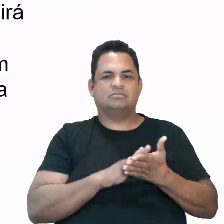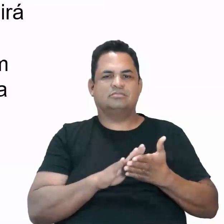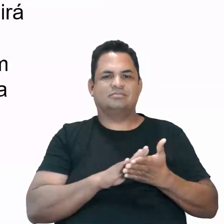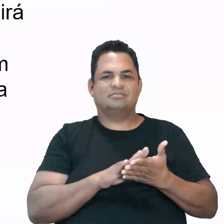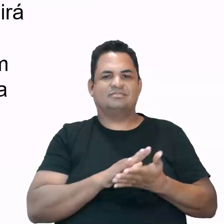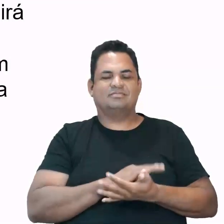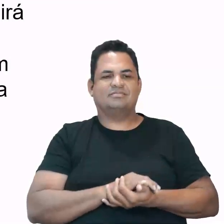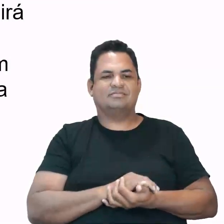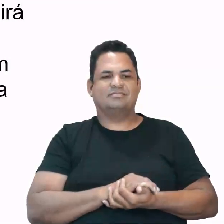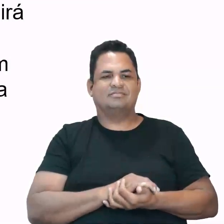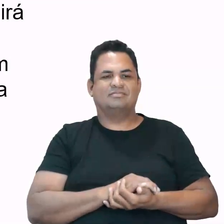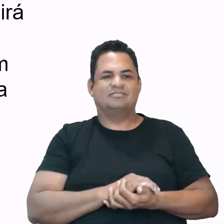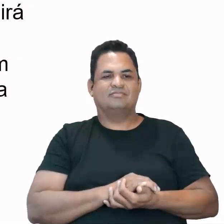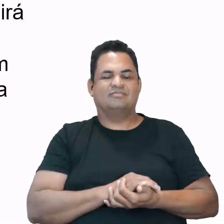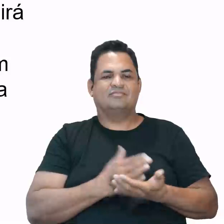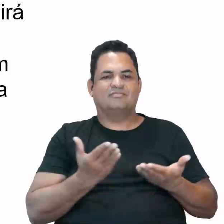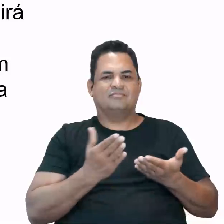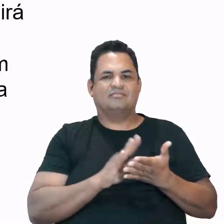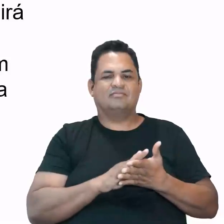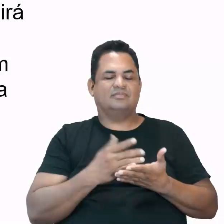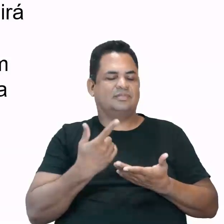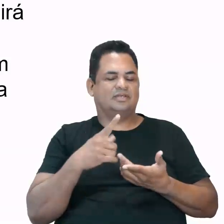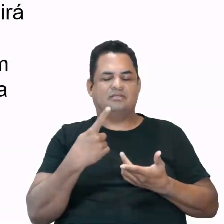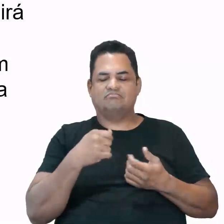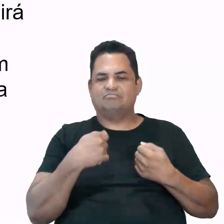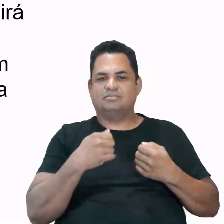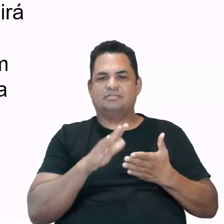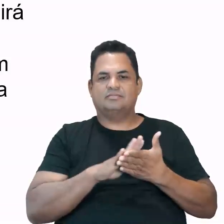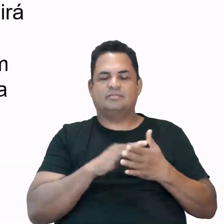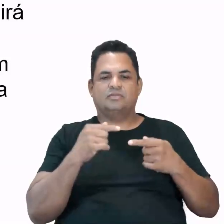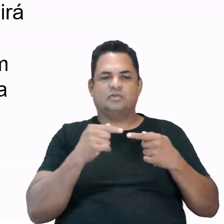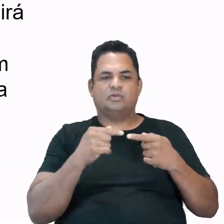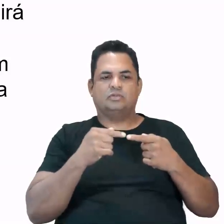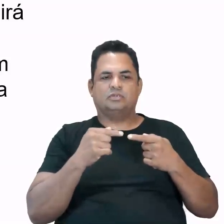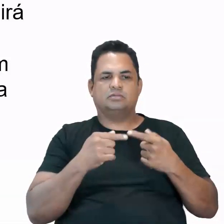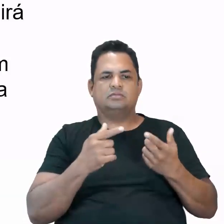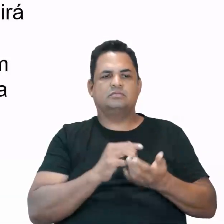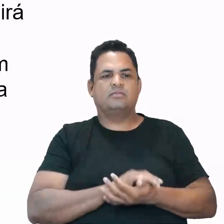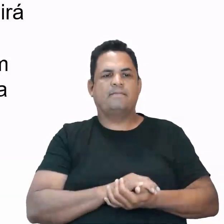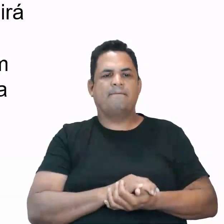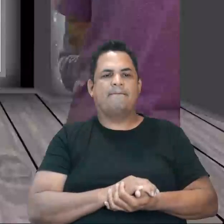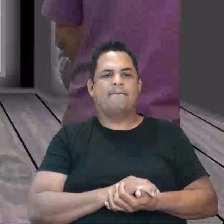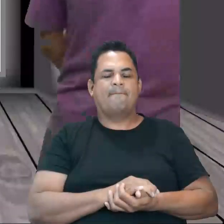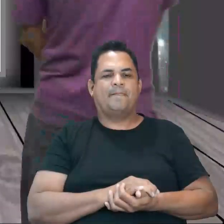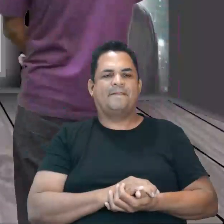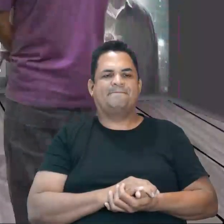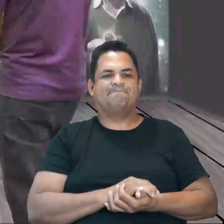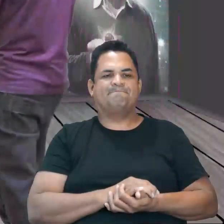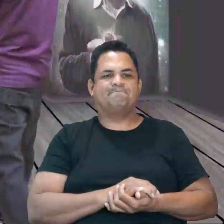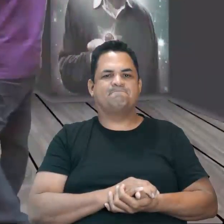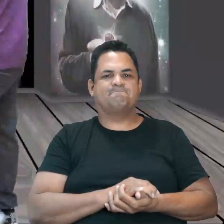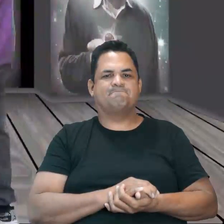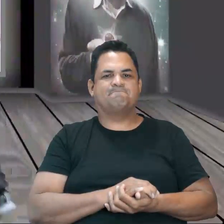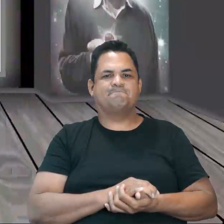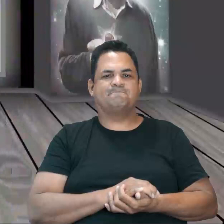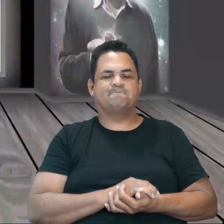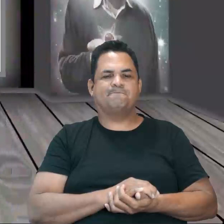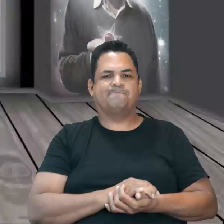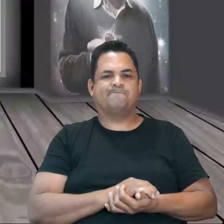Isso. Mas agora sem esfregar, só contato. Dá uma olhadinha aqui, pessoal. Opa, vamos lá. Olha aqui,